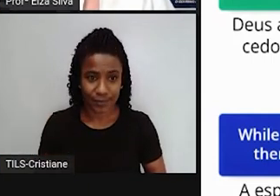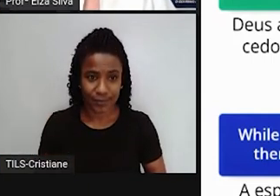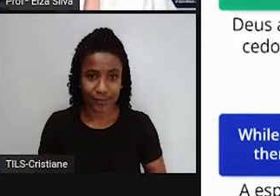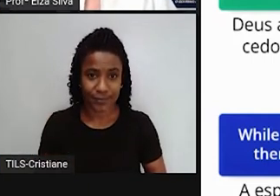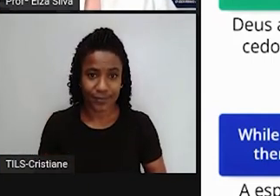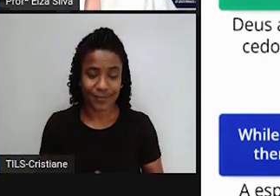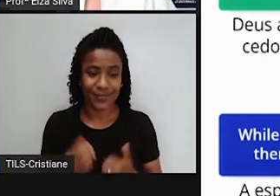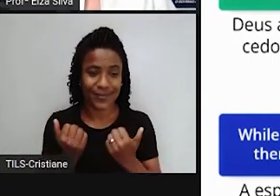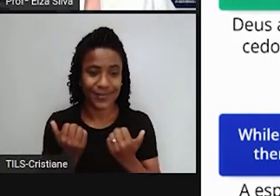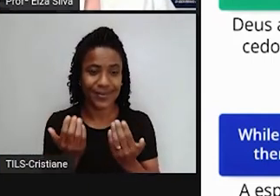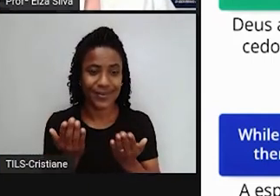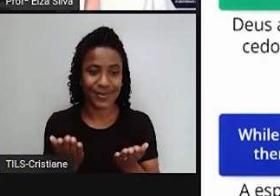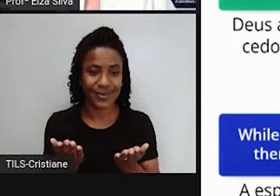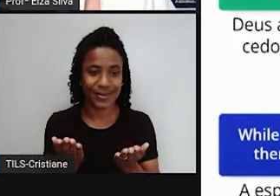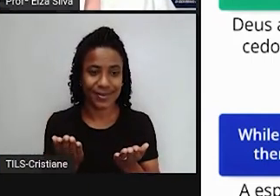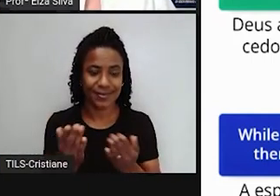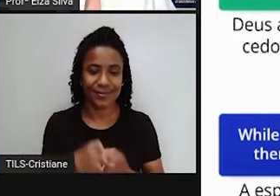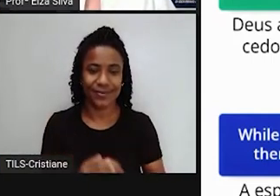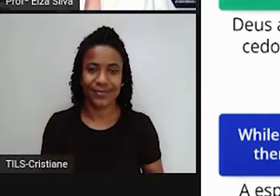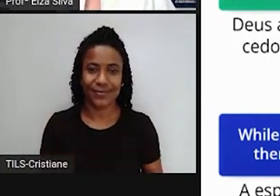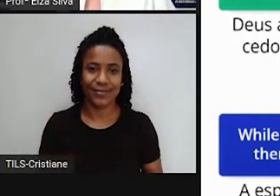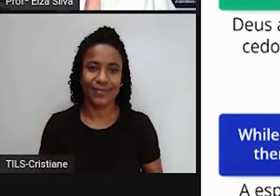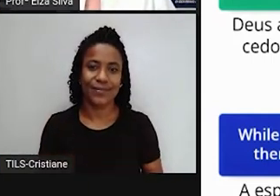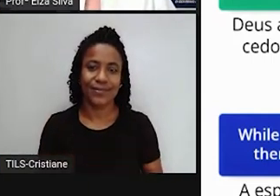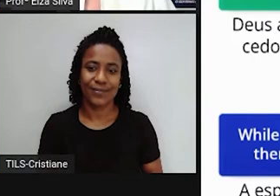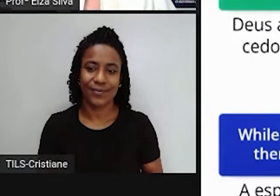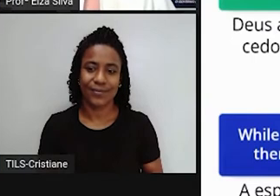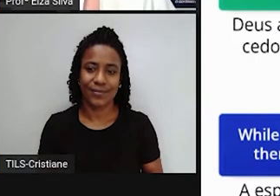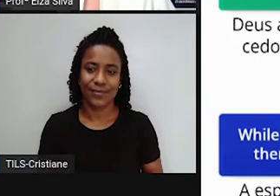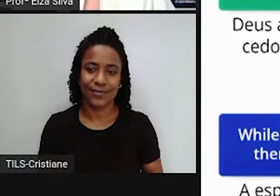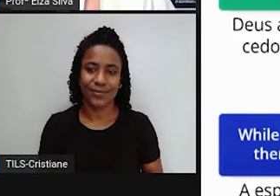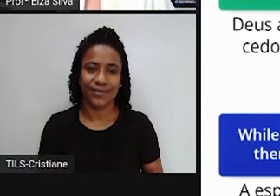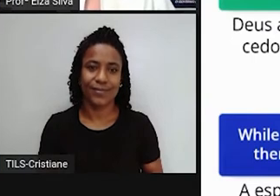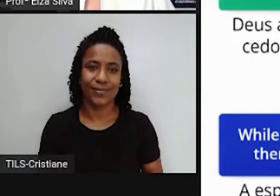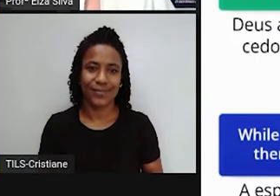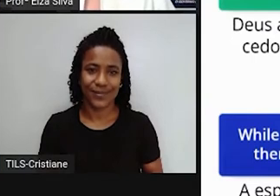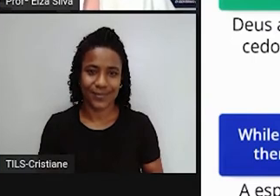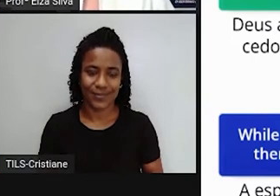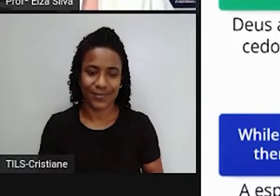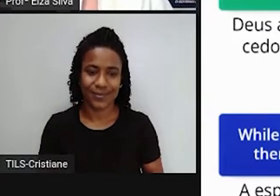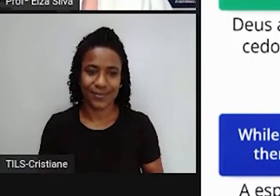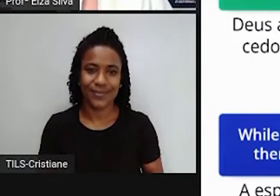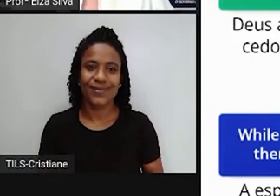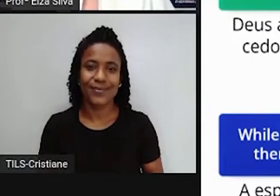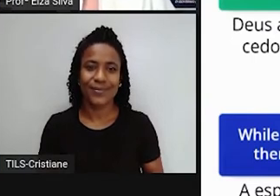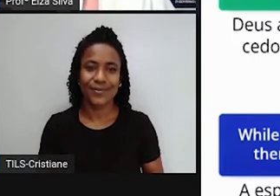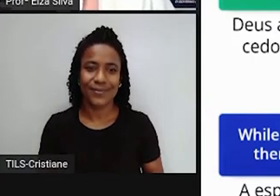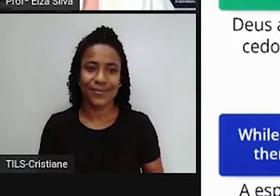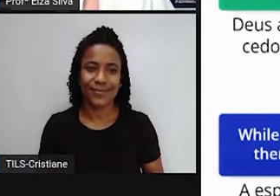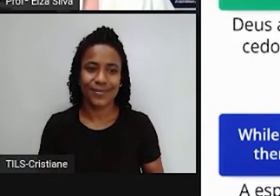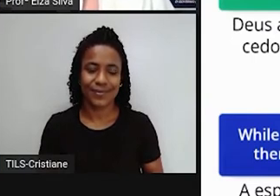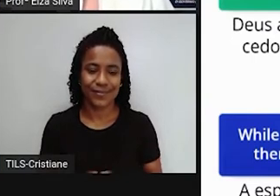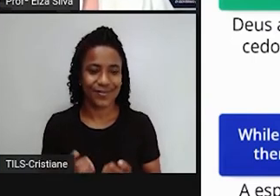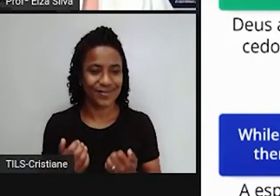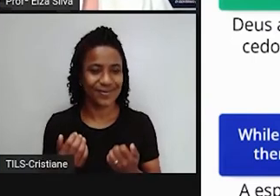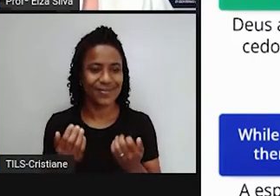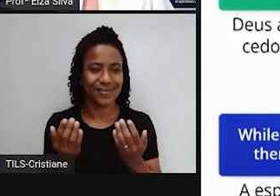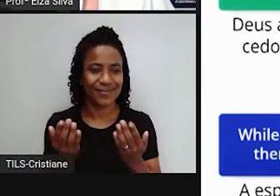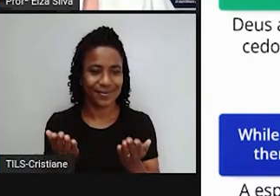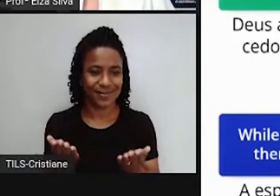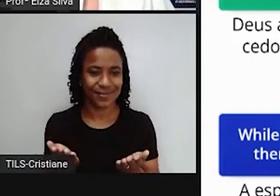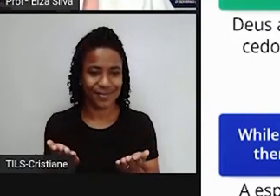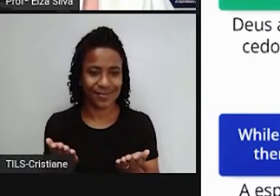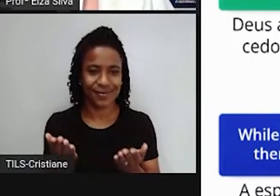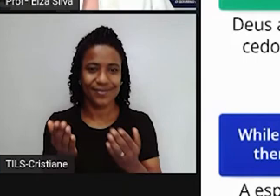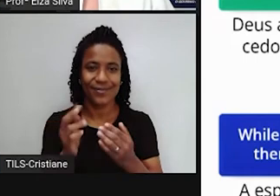day, where's the hardest rock away? What a drop, day by day, where's the hardest